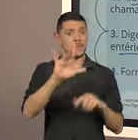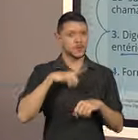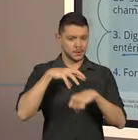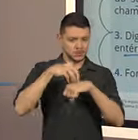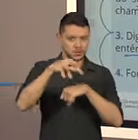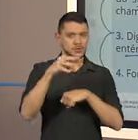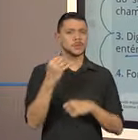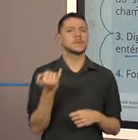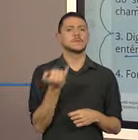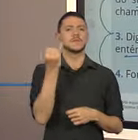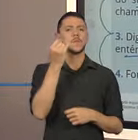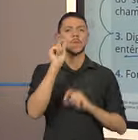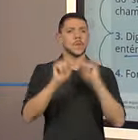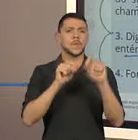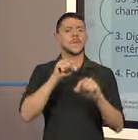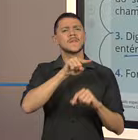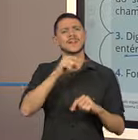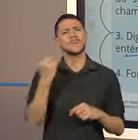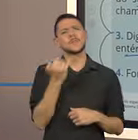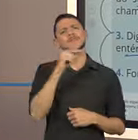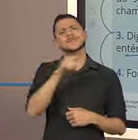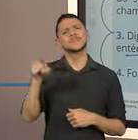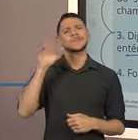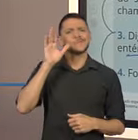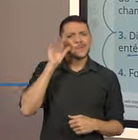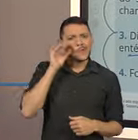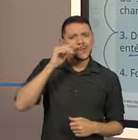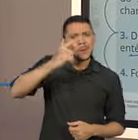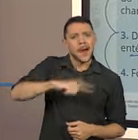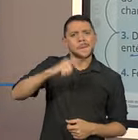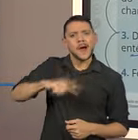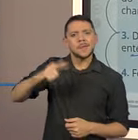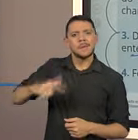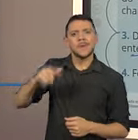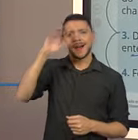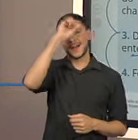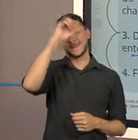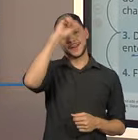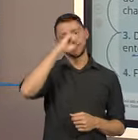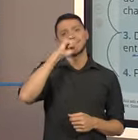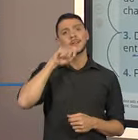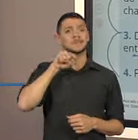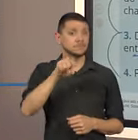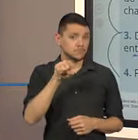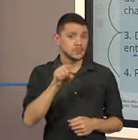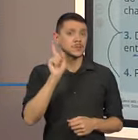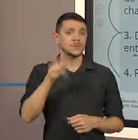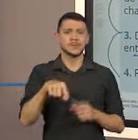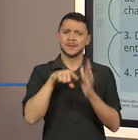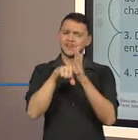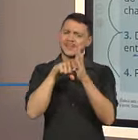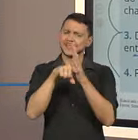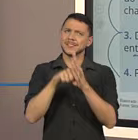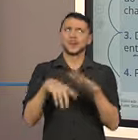tá? Seja curioso para aprender mais. Isso aqui é um resumo de uma pesquisa bem ampla, tá bem? Então, assim, para você conhecer mais, tá? Não limita o seu